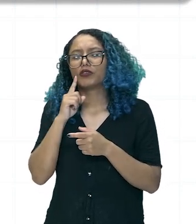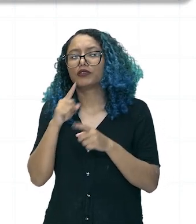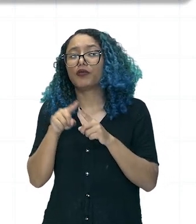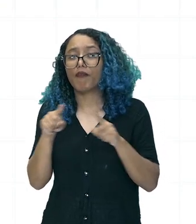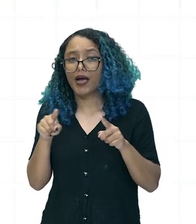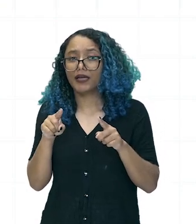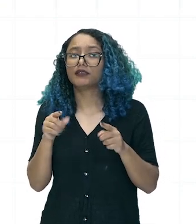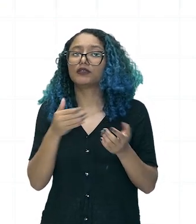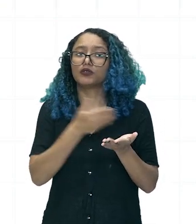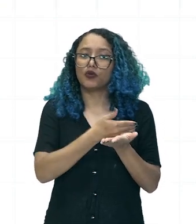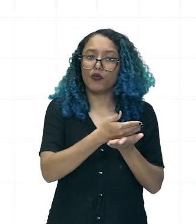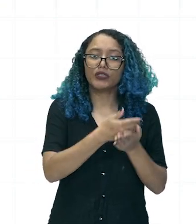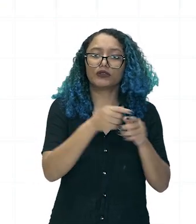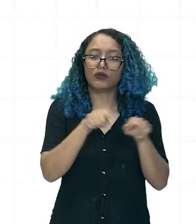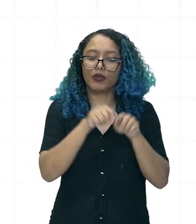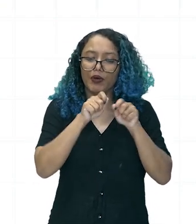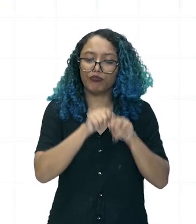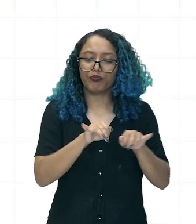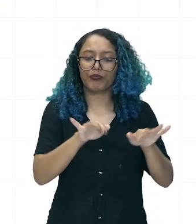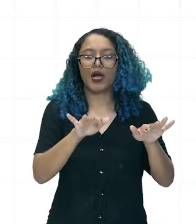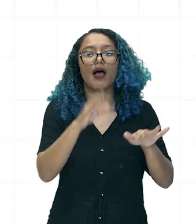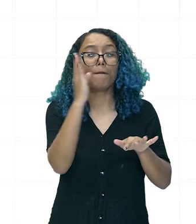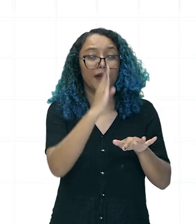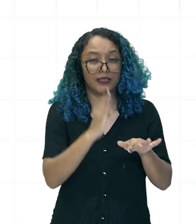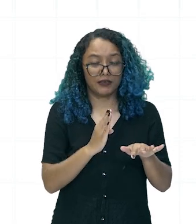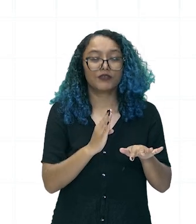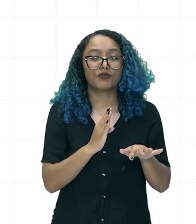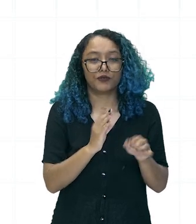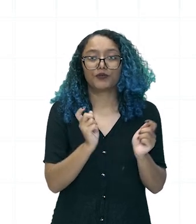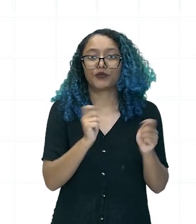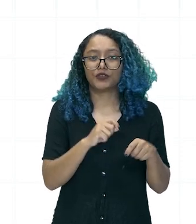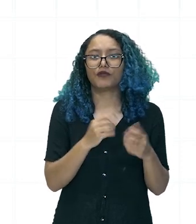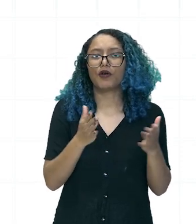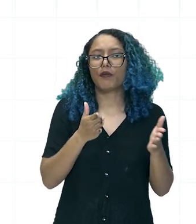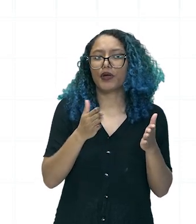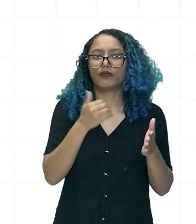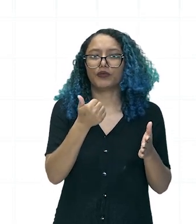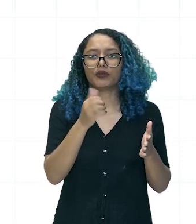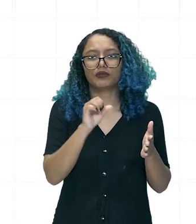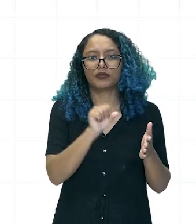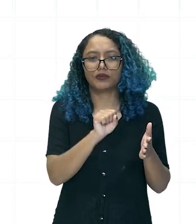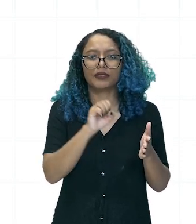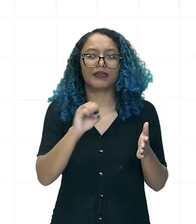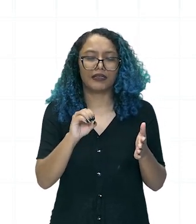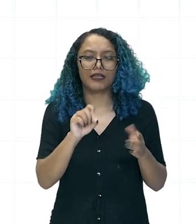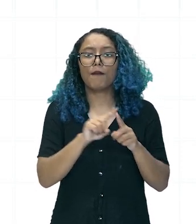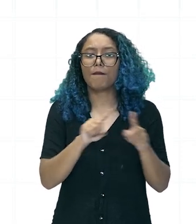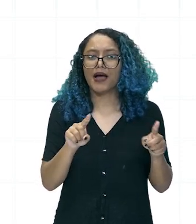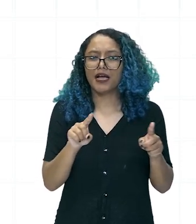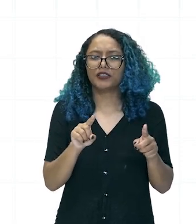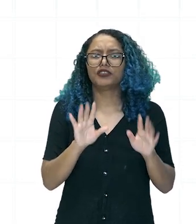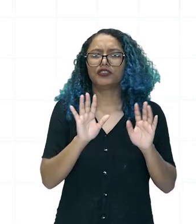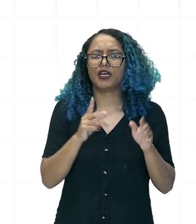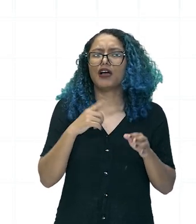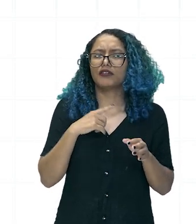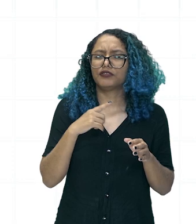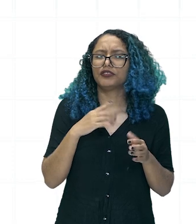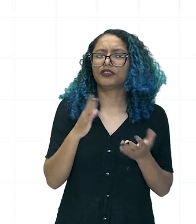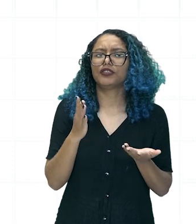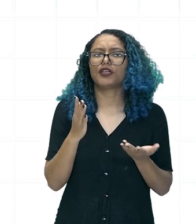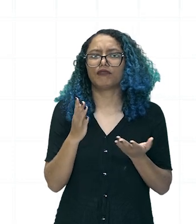estudando esse tipo de ginástica, de exercício, a fim de comprovar a eficiência desse tipo de